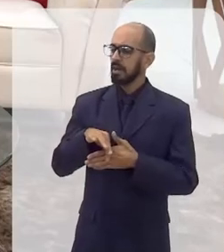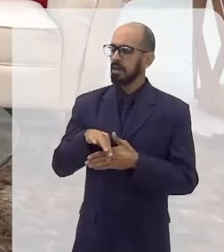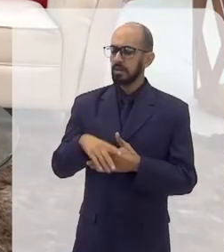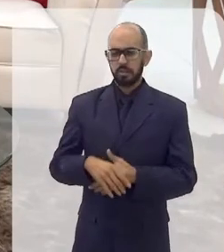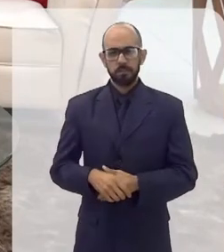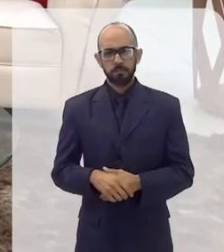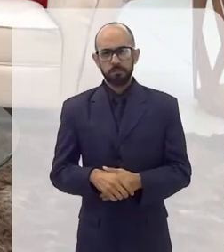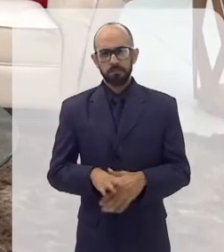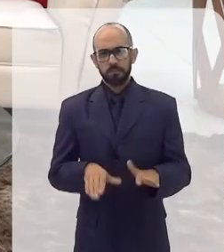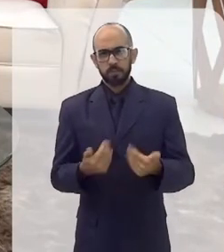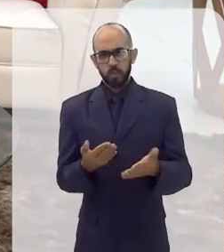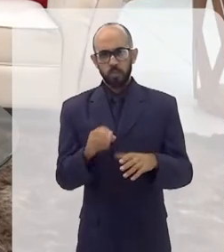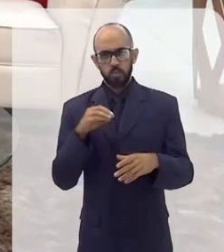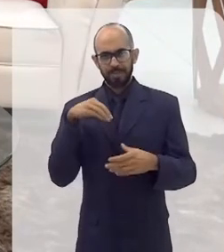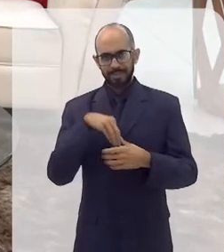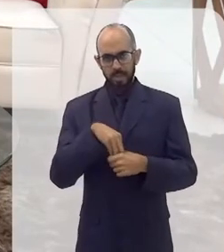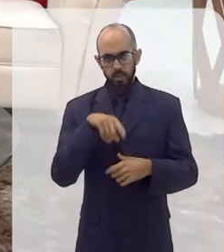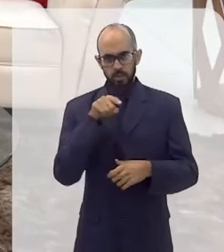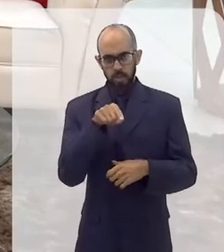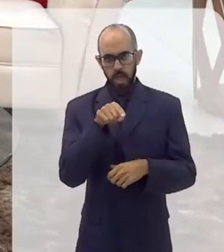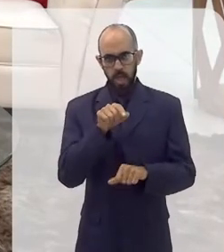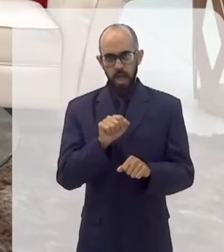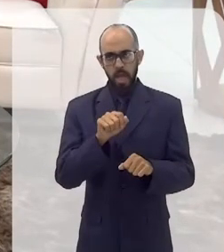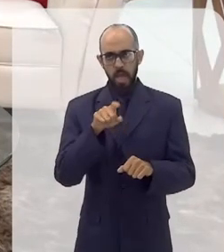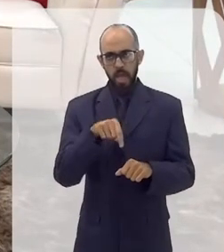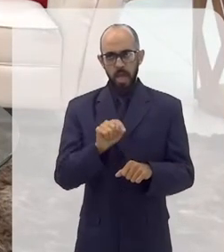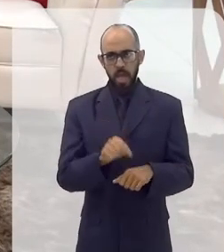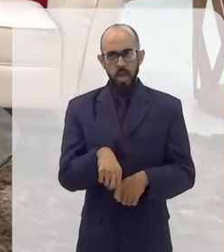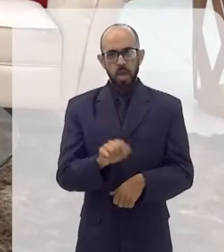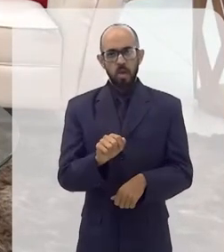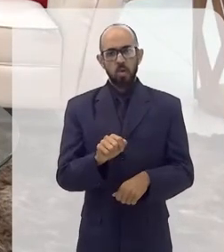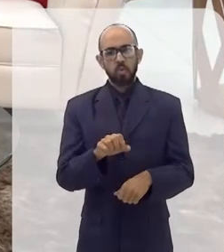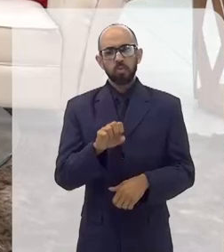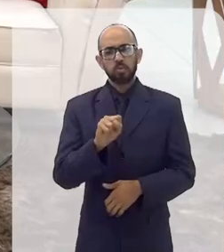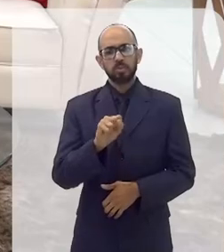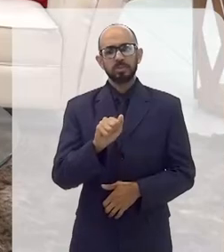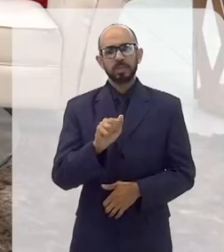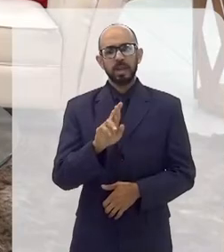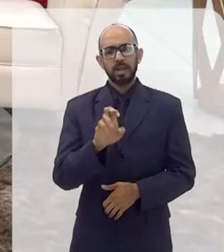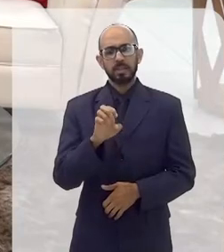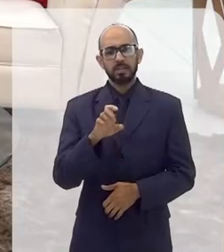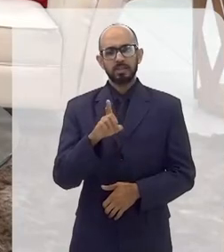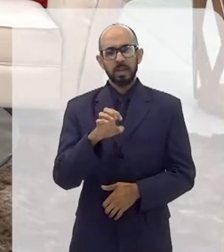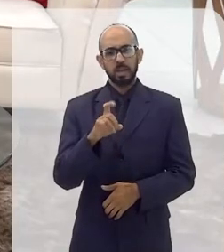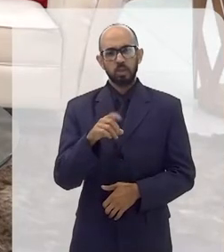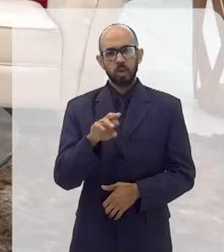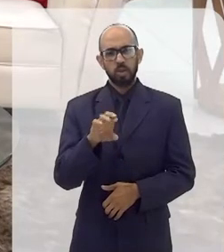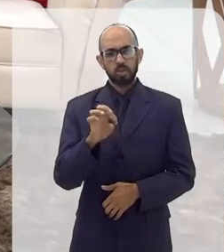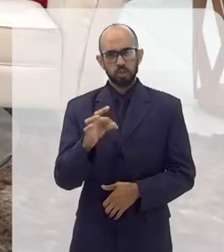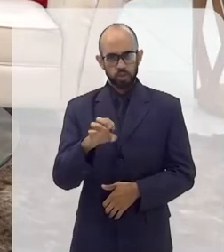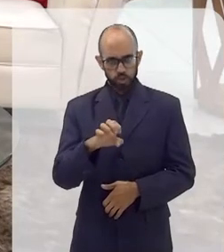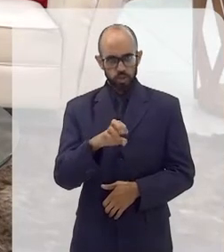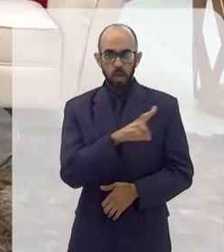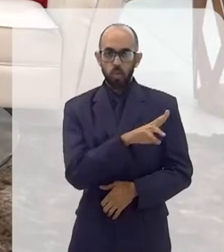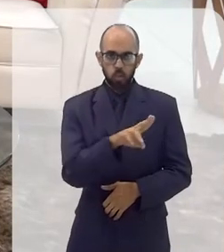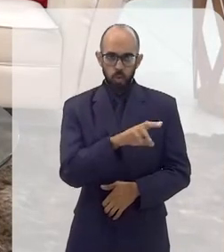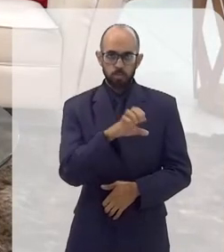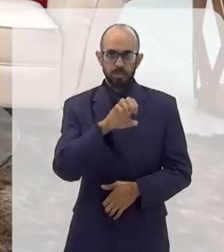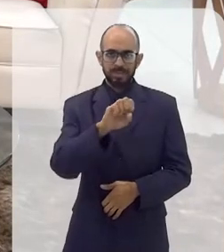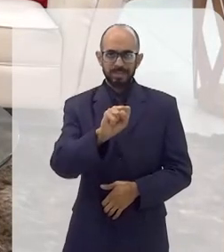essa cerimônia? Lá dentro são portadores do sacerdócio, que é o poder de Deus, que são chamados de